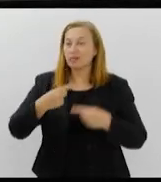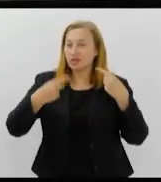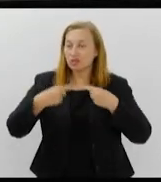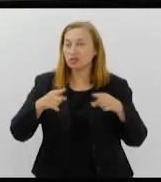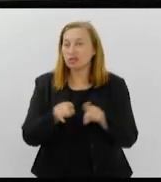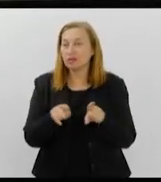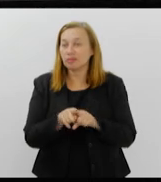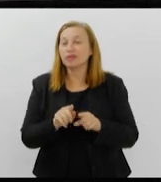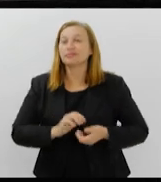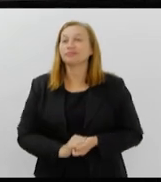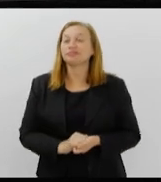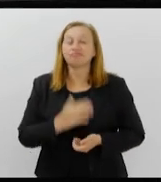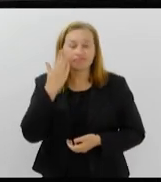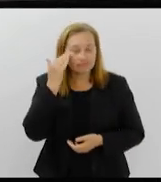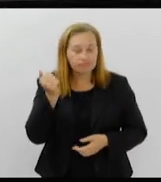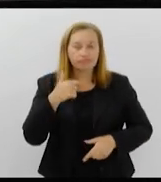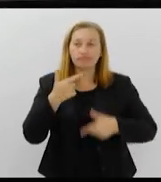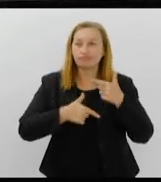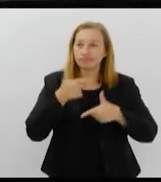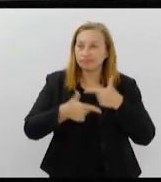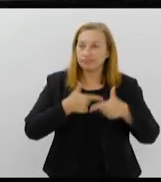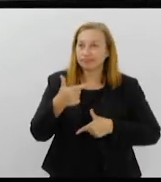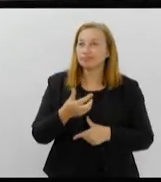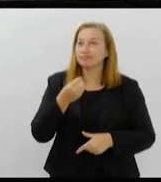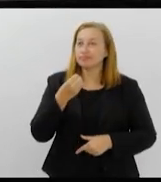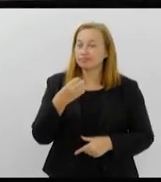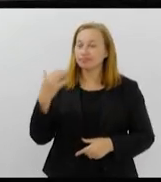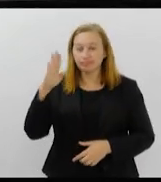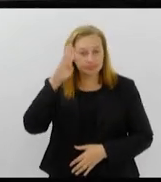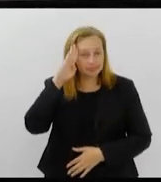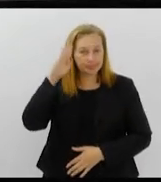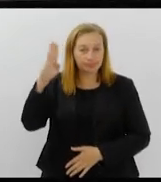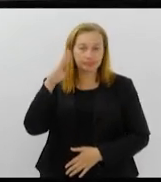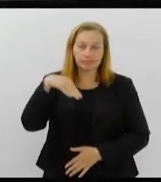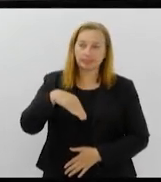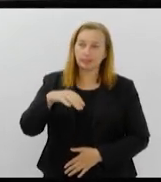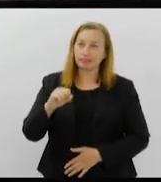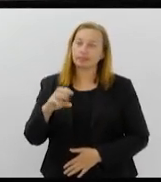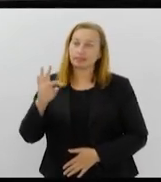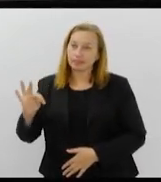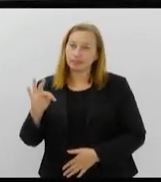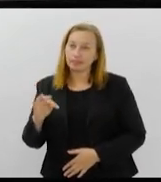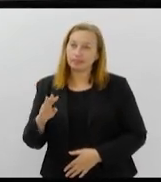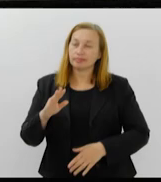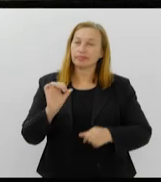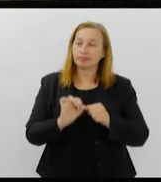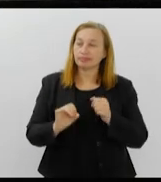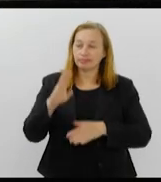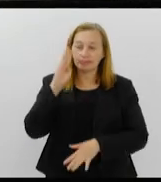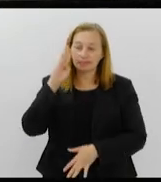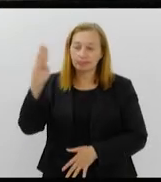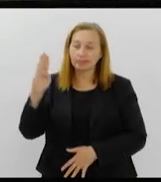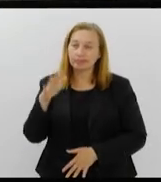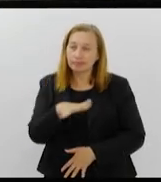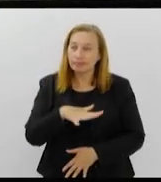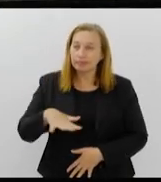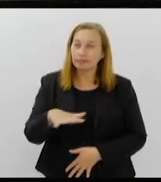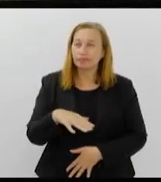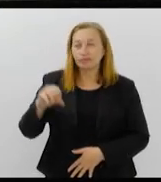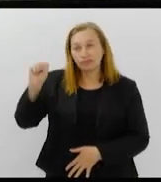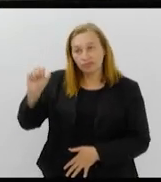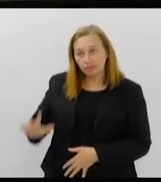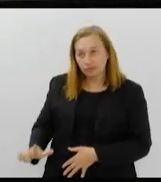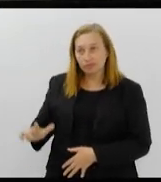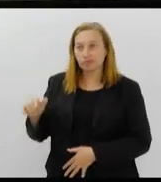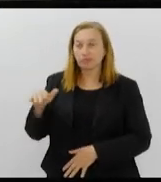também, porque sei do trabalho ímpar e fundamental que o MST tem feito, especialmente na região sul do país,